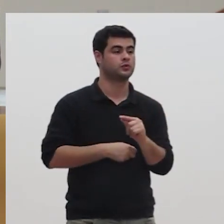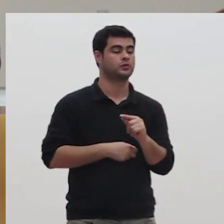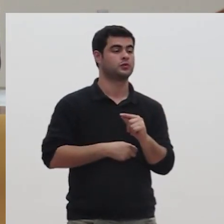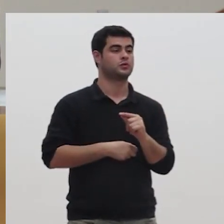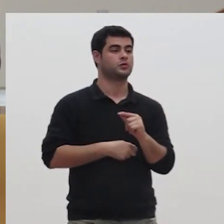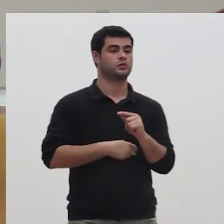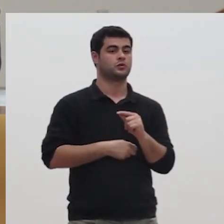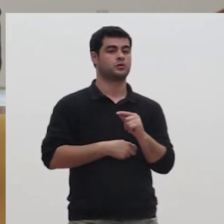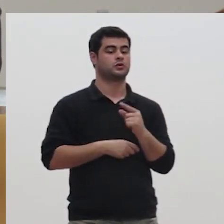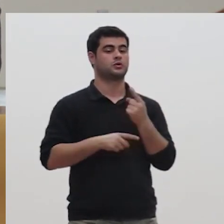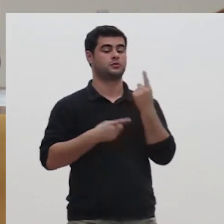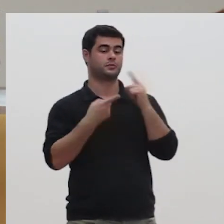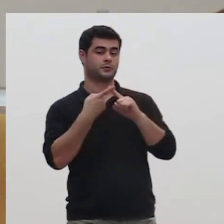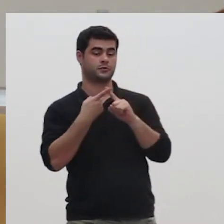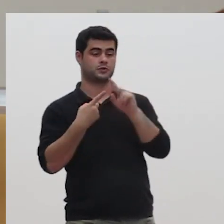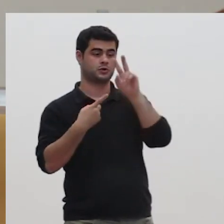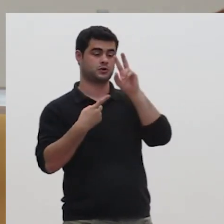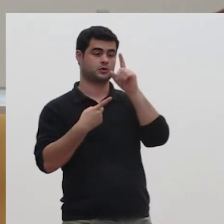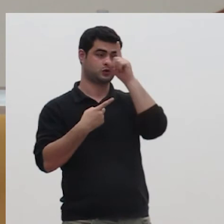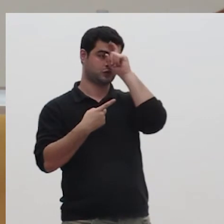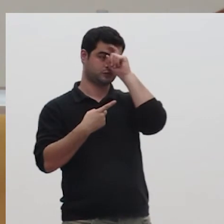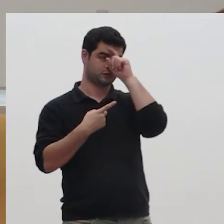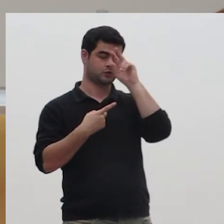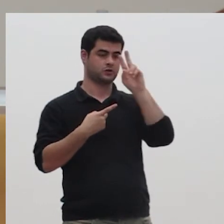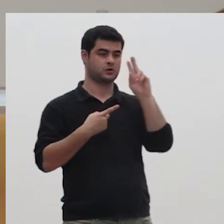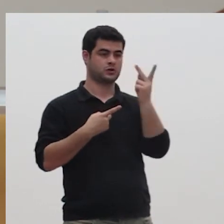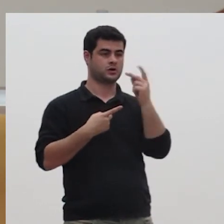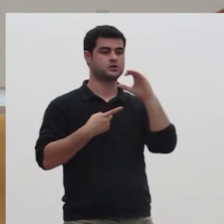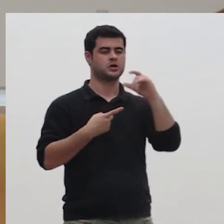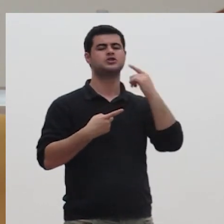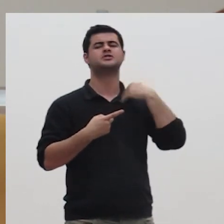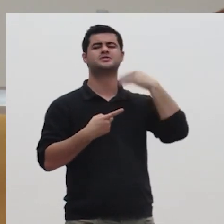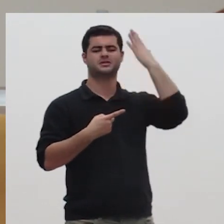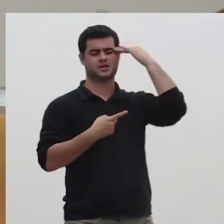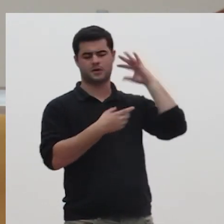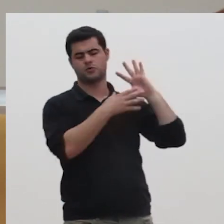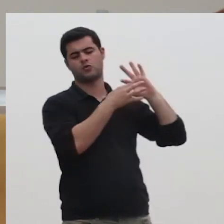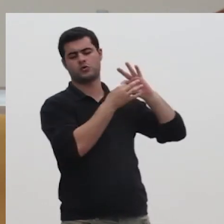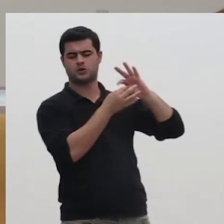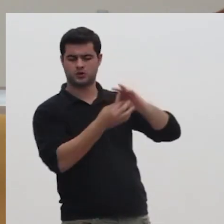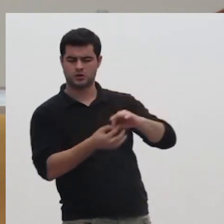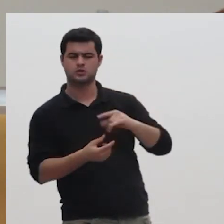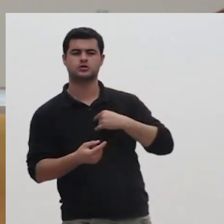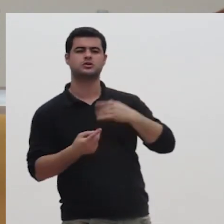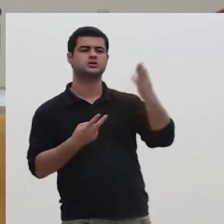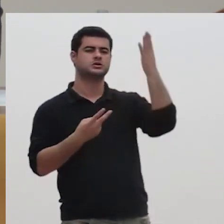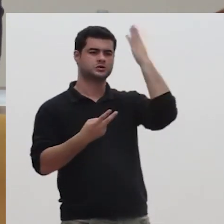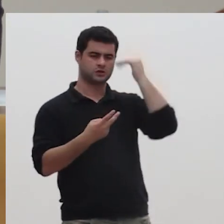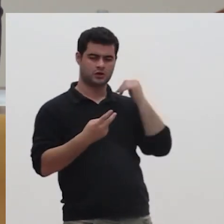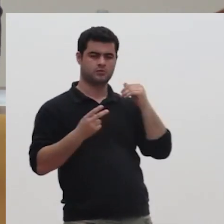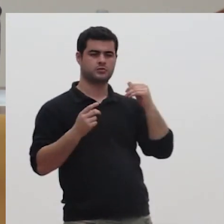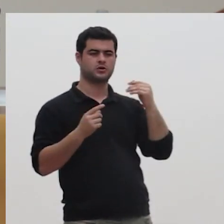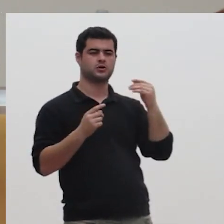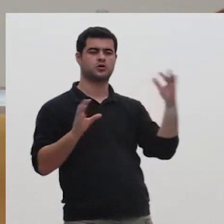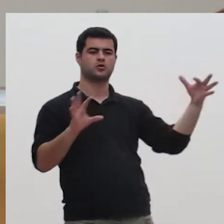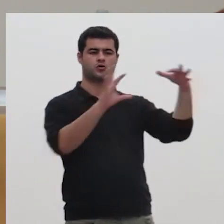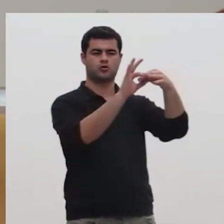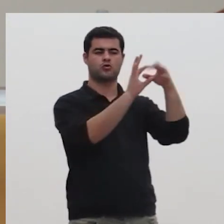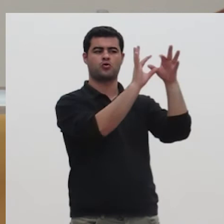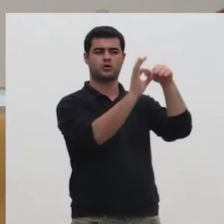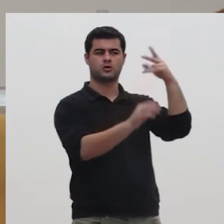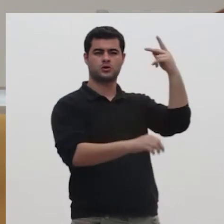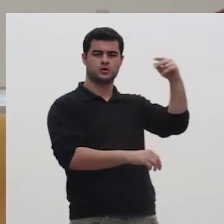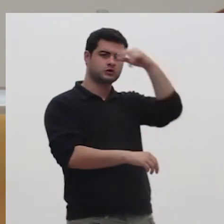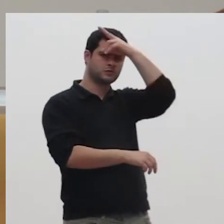primeiro, o HC, a gente tem o contexto todo do sistema de saúde, a gente tem a questão da contratualização com a prefeitura, mas nós também temos